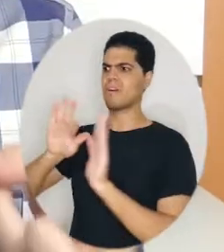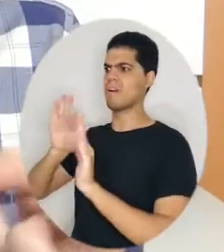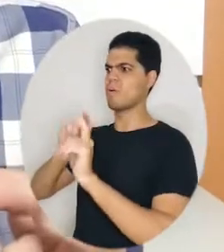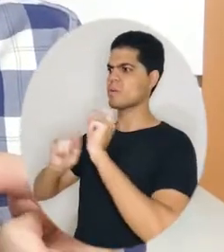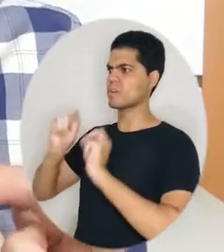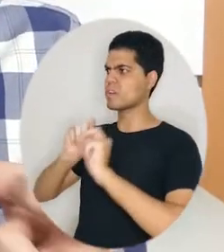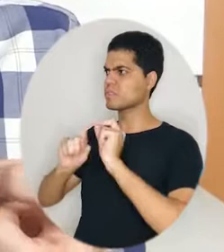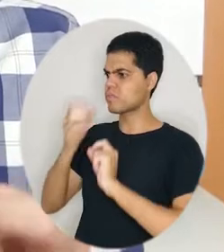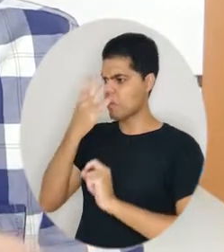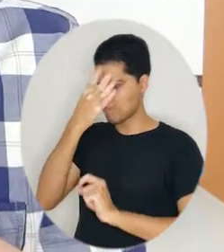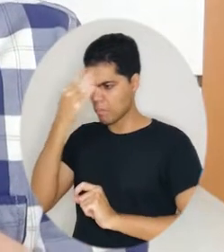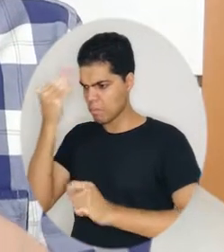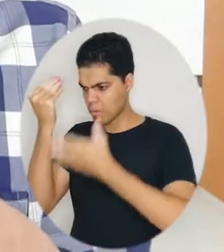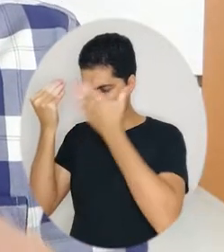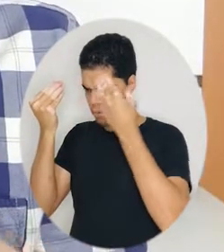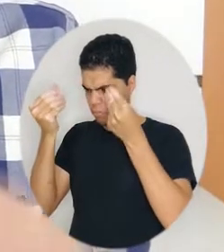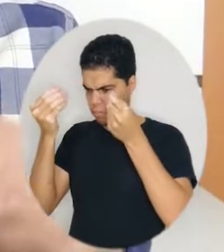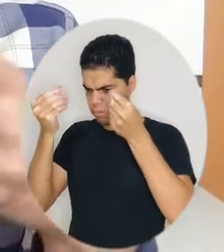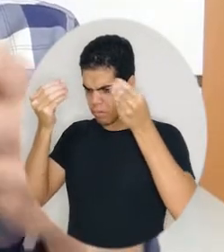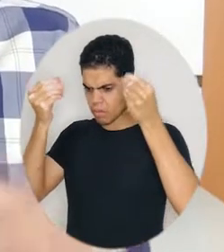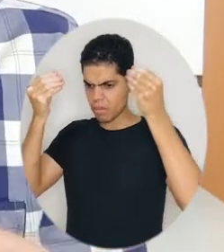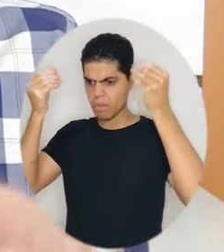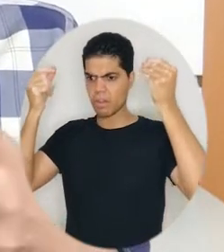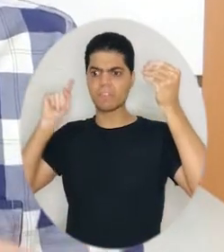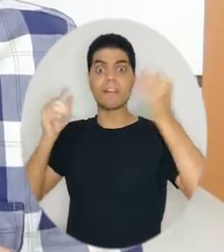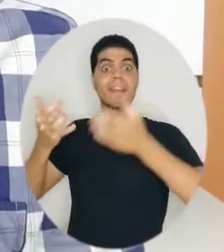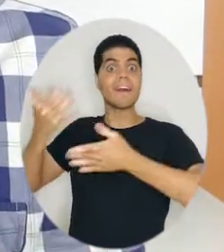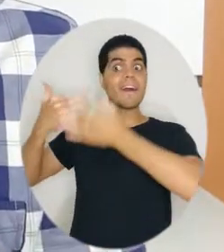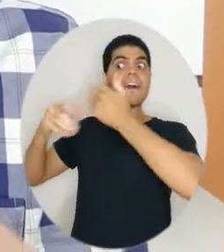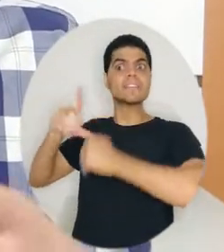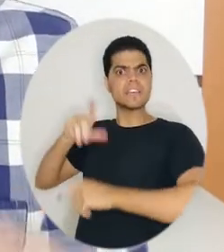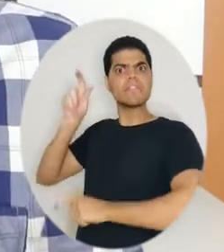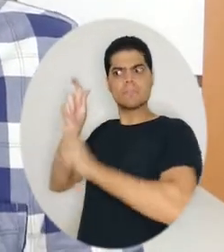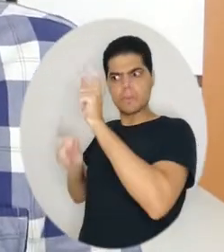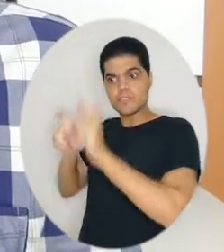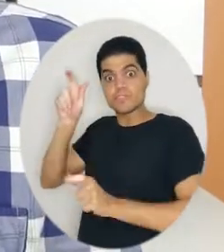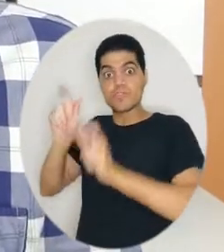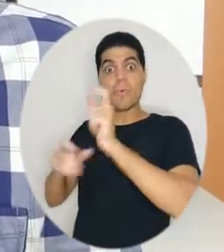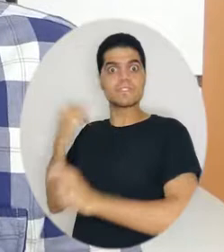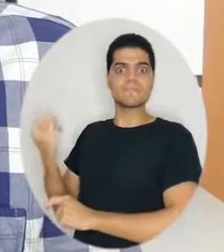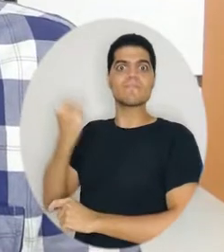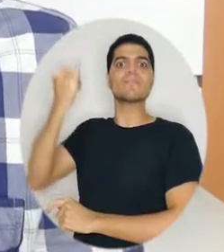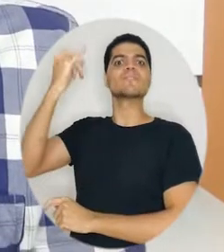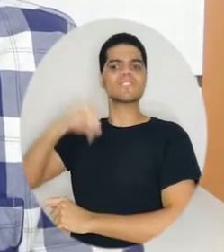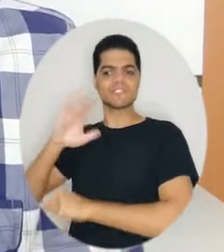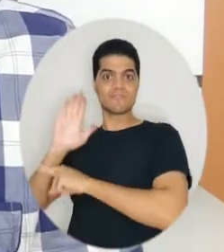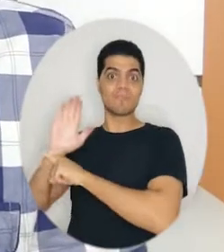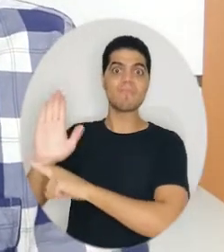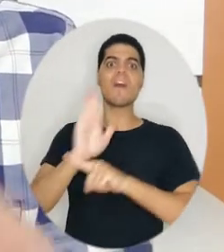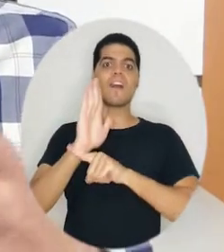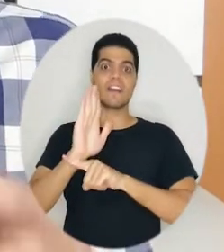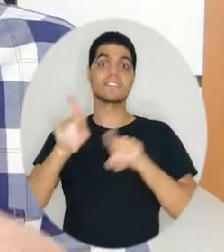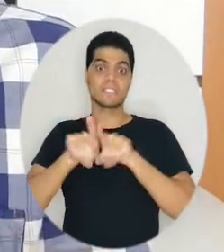esquecendo nessa memória coletiva uma série de atores e atrizes que participaram do processo de independência